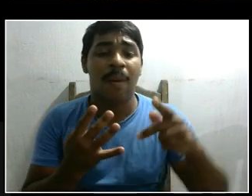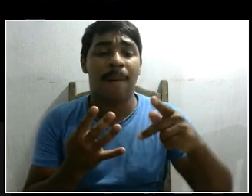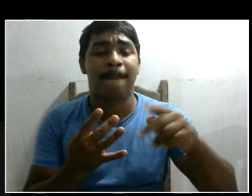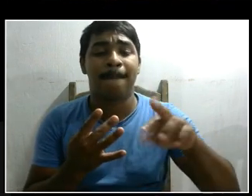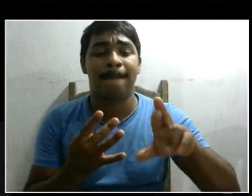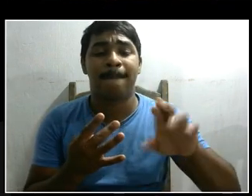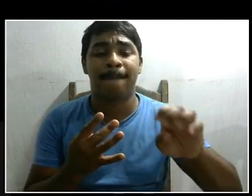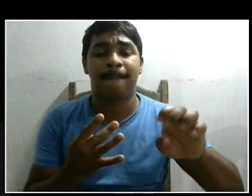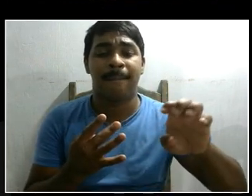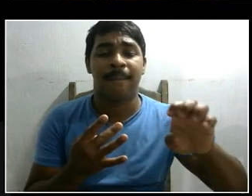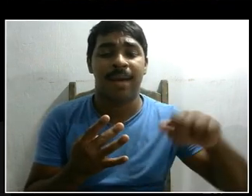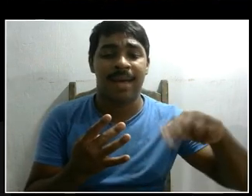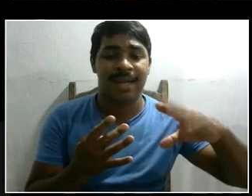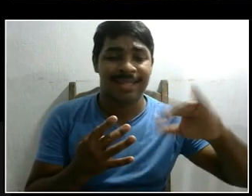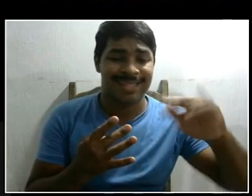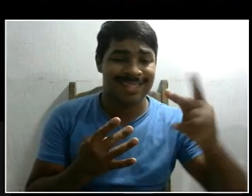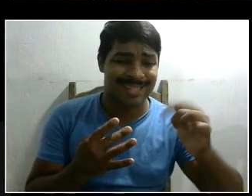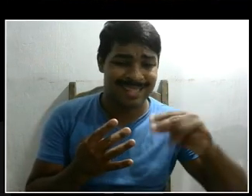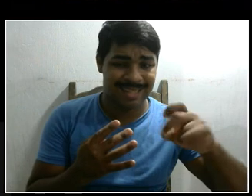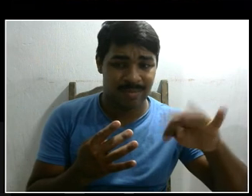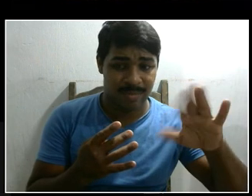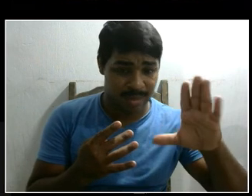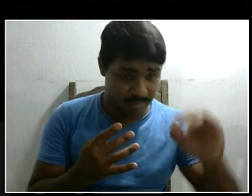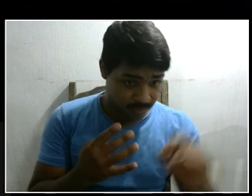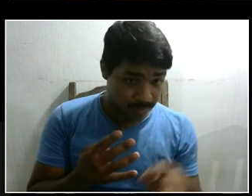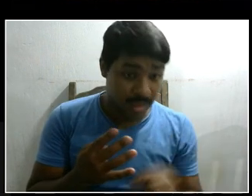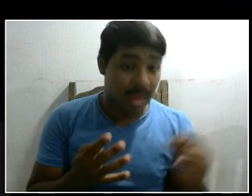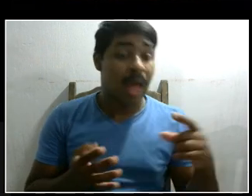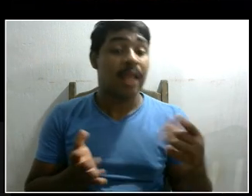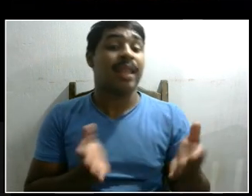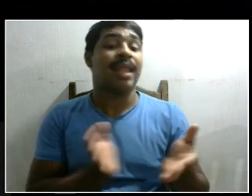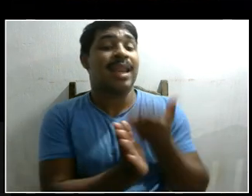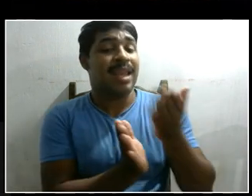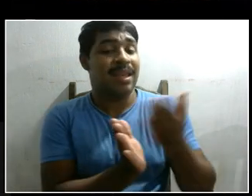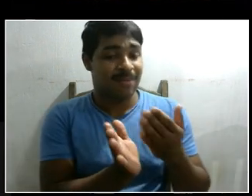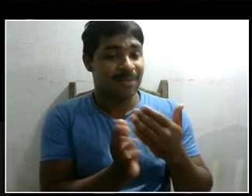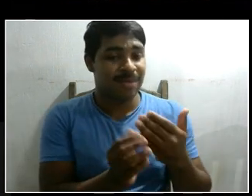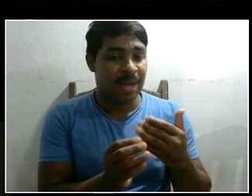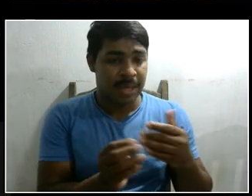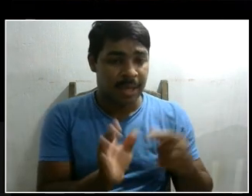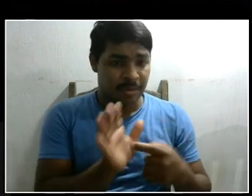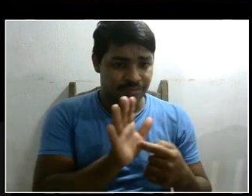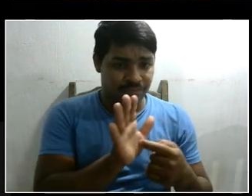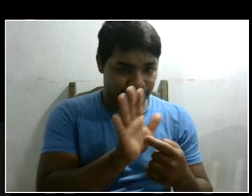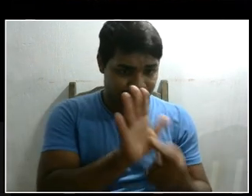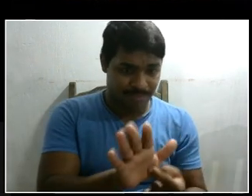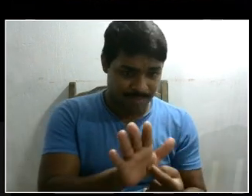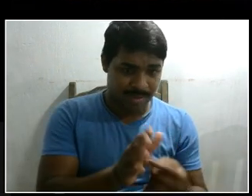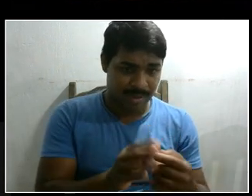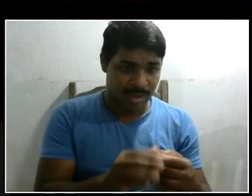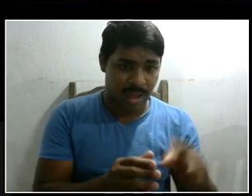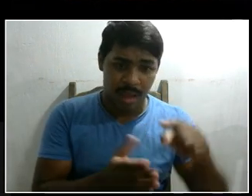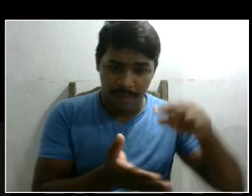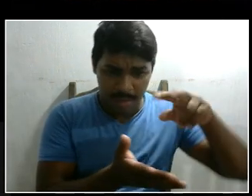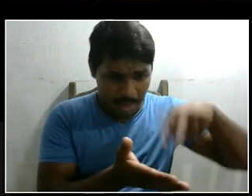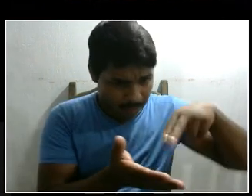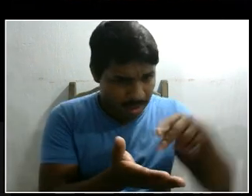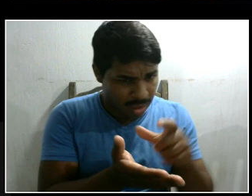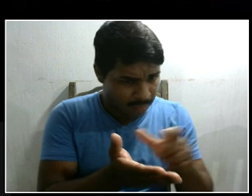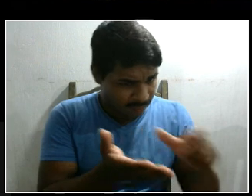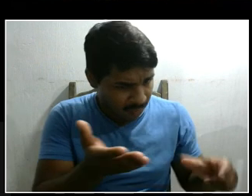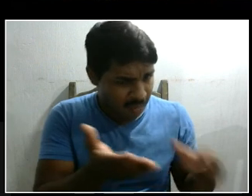falar sobre cada tecido e ele vai falar bem específico sobre cada um deles, tá? Aí vocês leiam a apostila para vocês entenderem